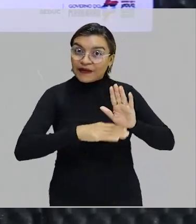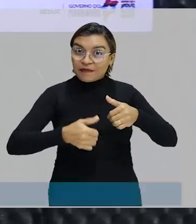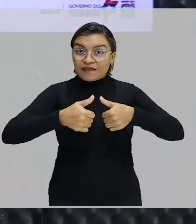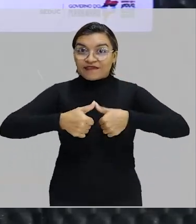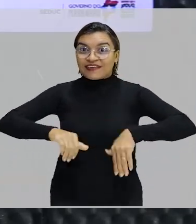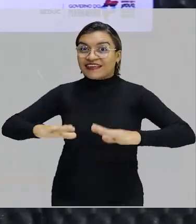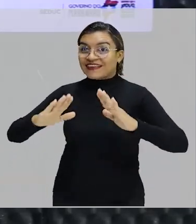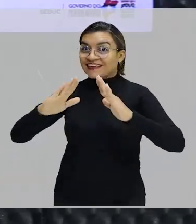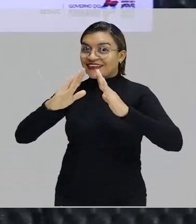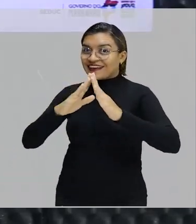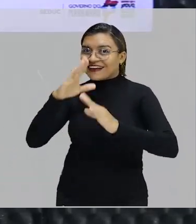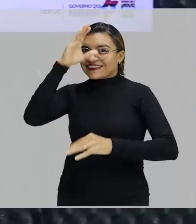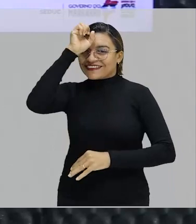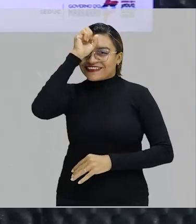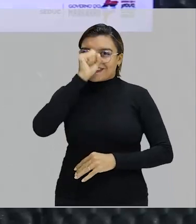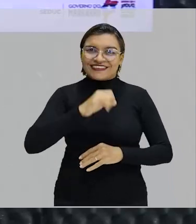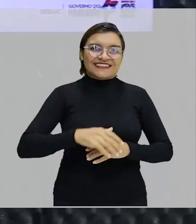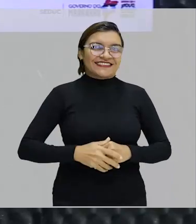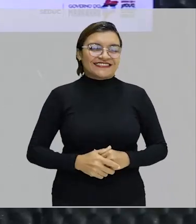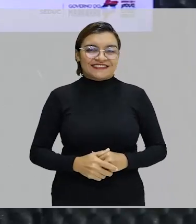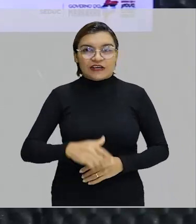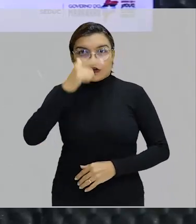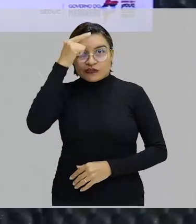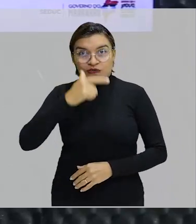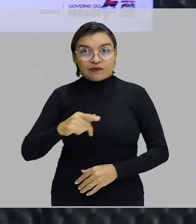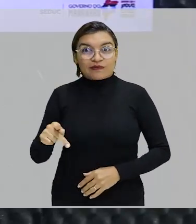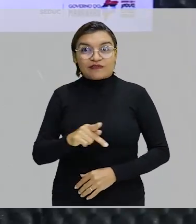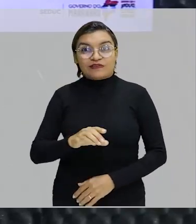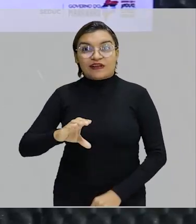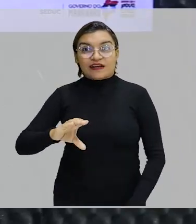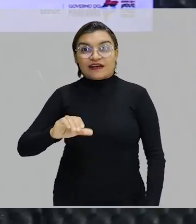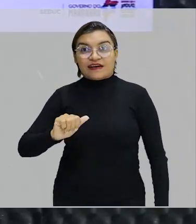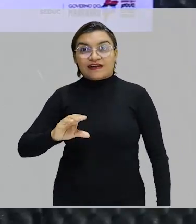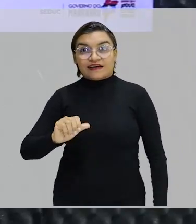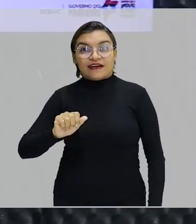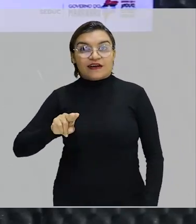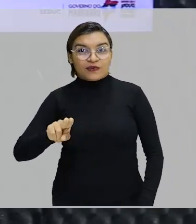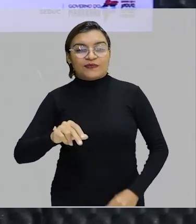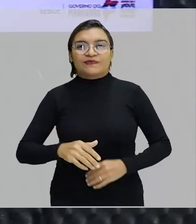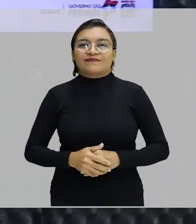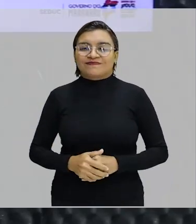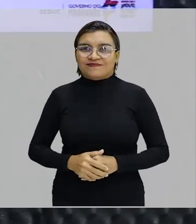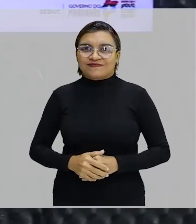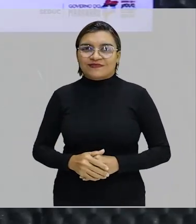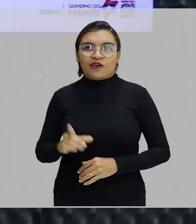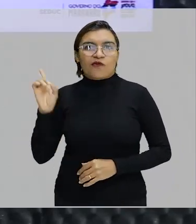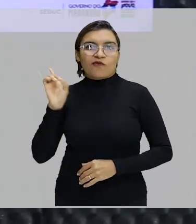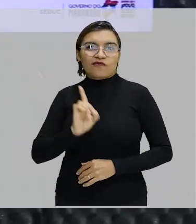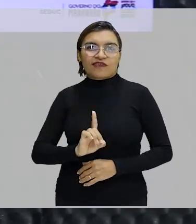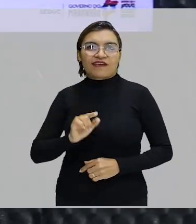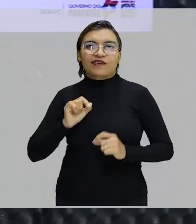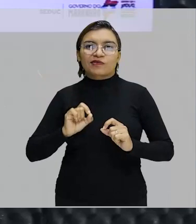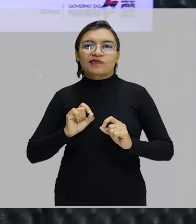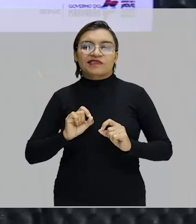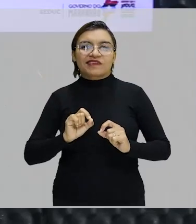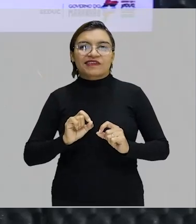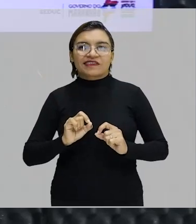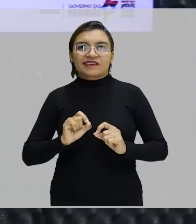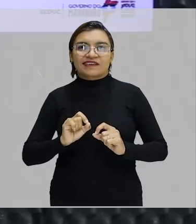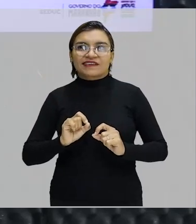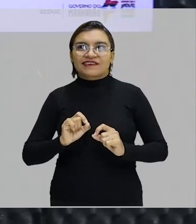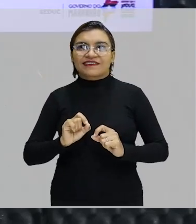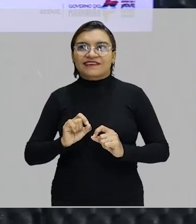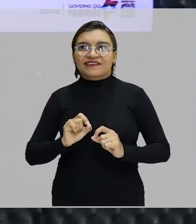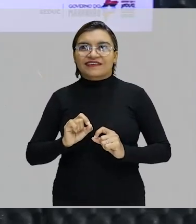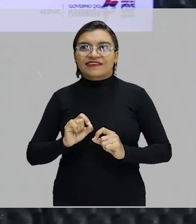de boaça. Bom, eu sou a professora Cacau Sotero. Vou fazer aqui como é que fala? Meu sinal.